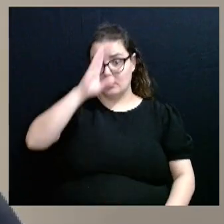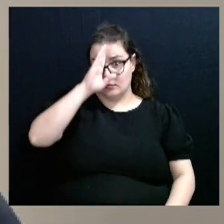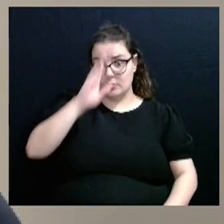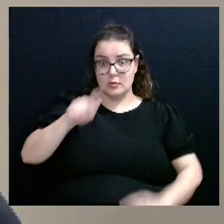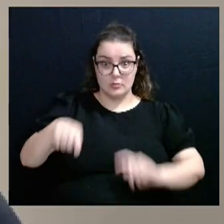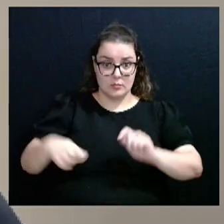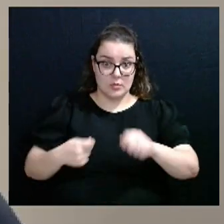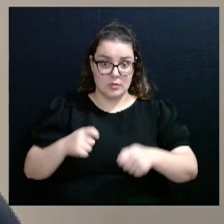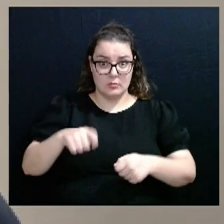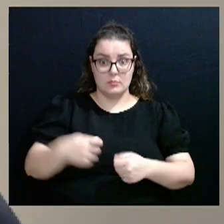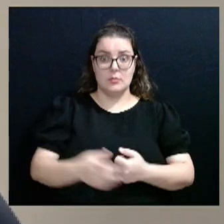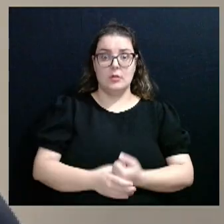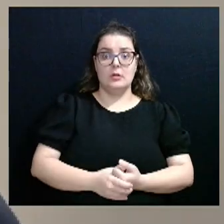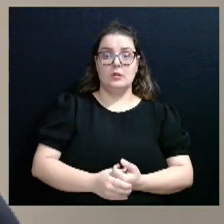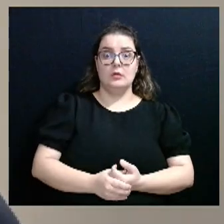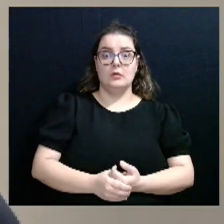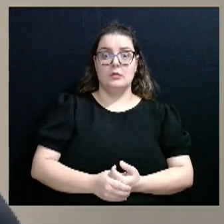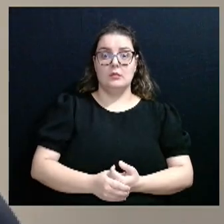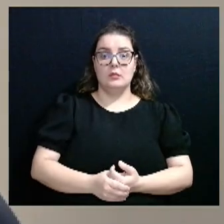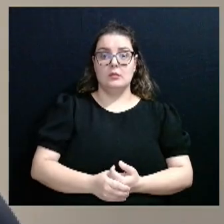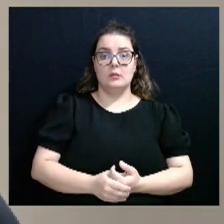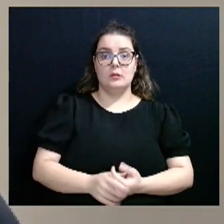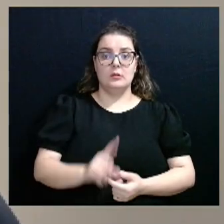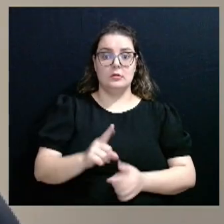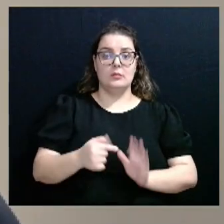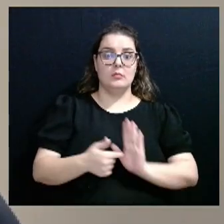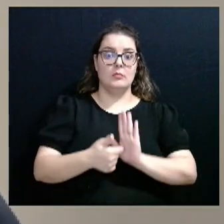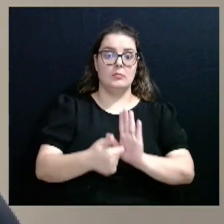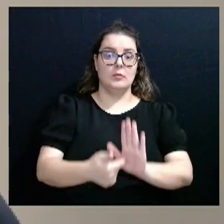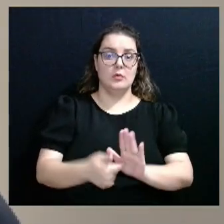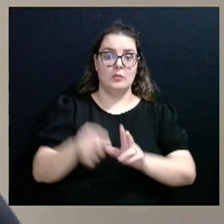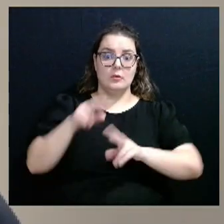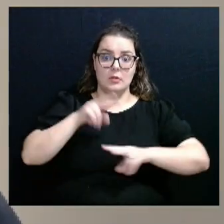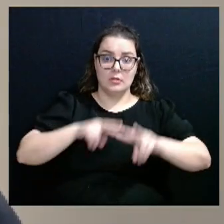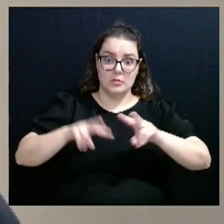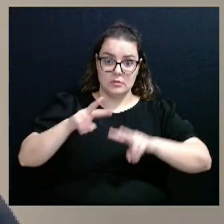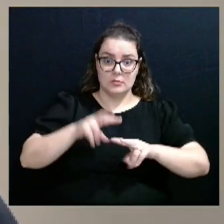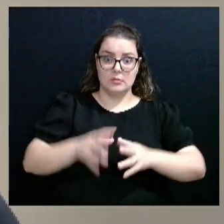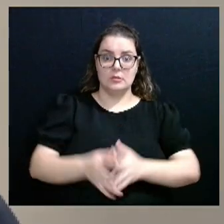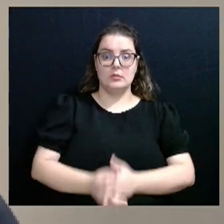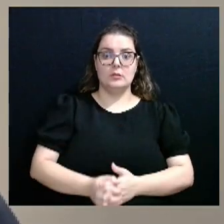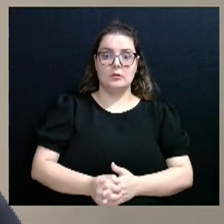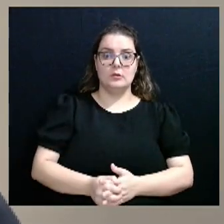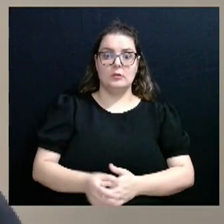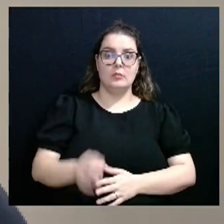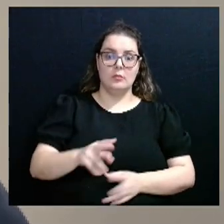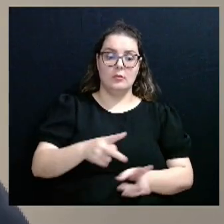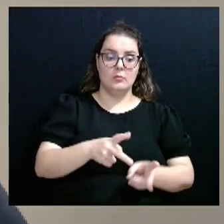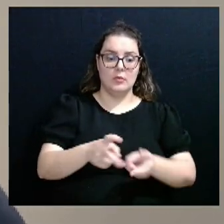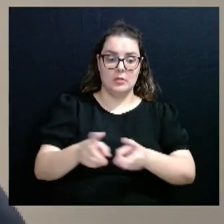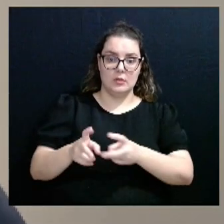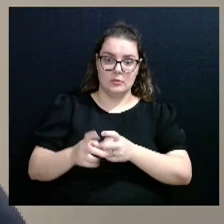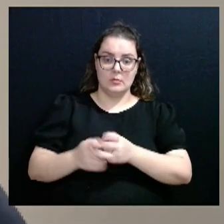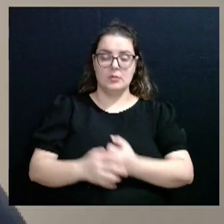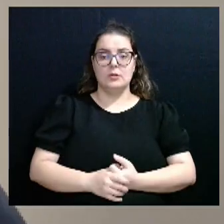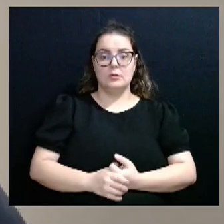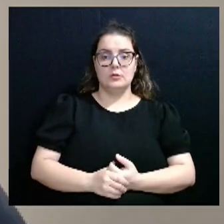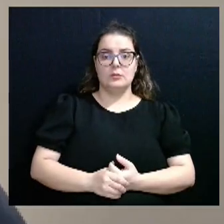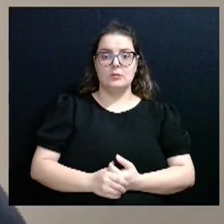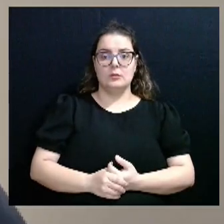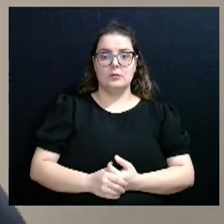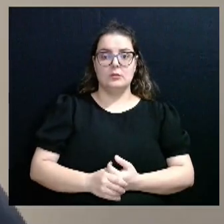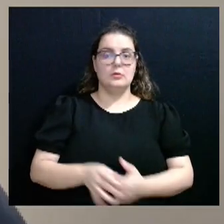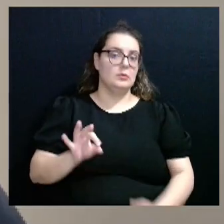aí ele não é uma manifestação visível ou perceptível, com certeza absoluta,